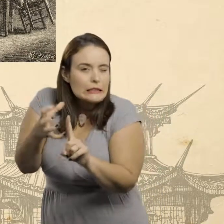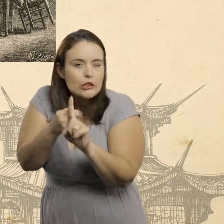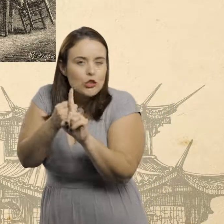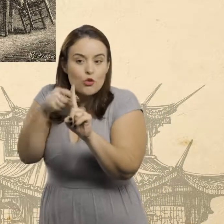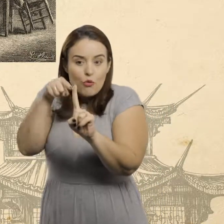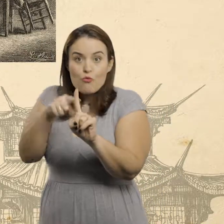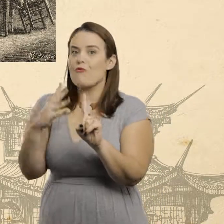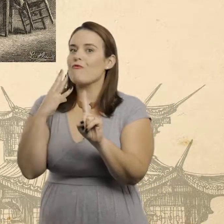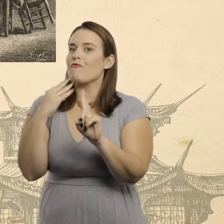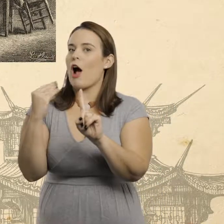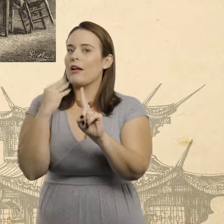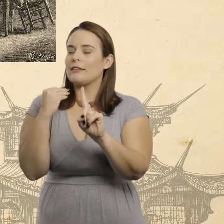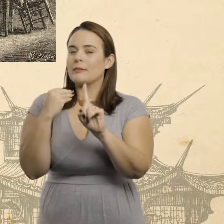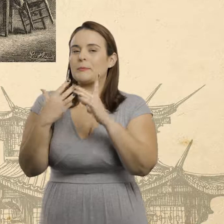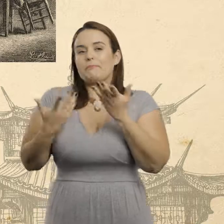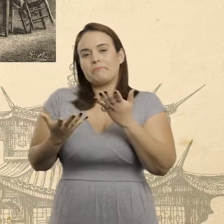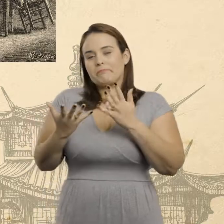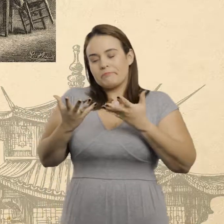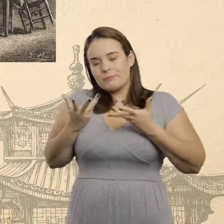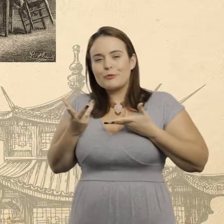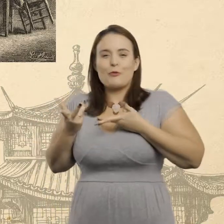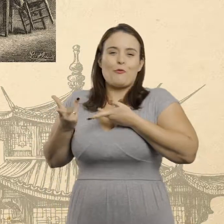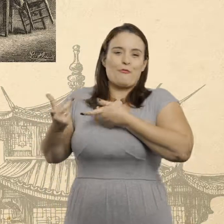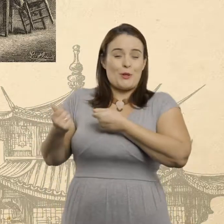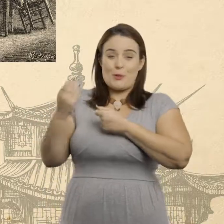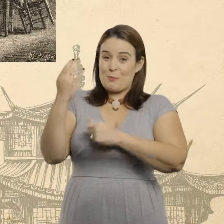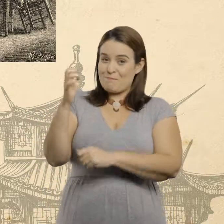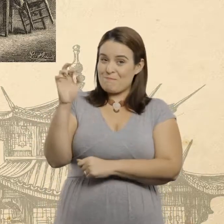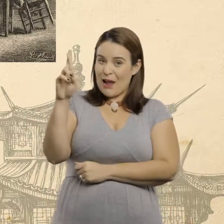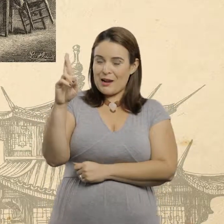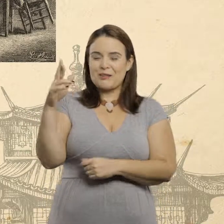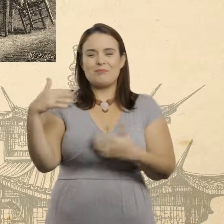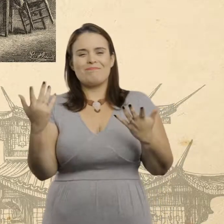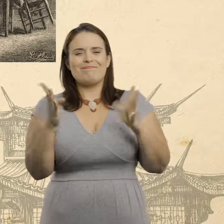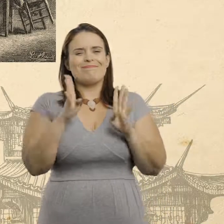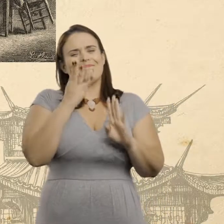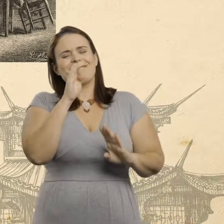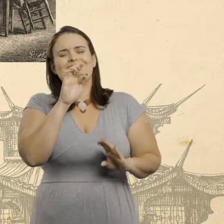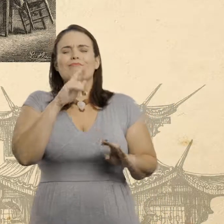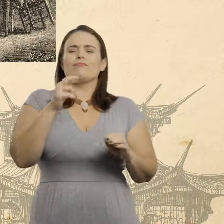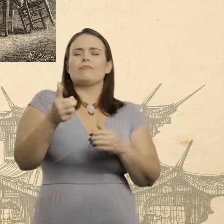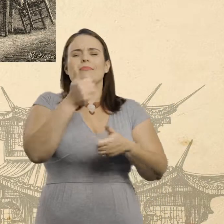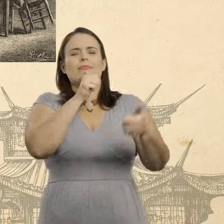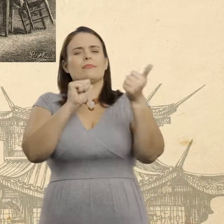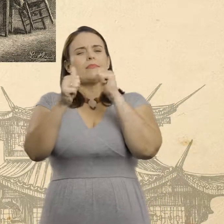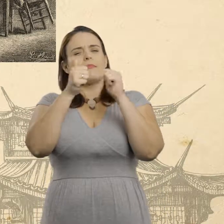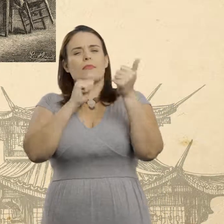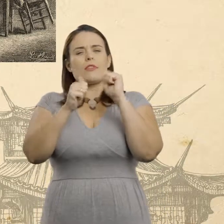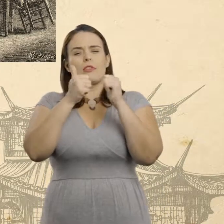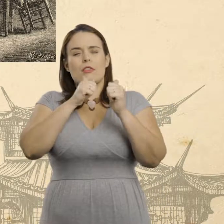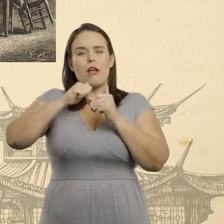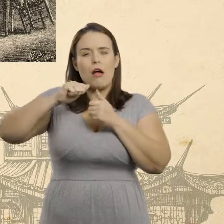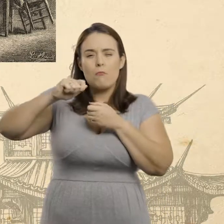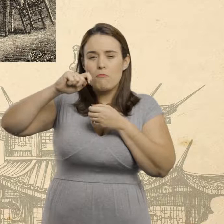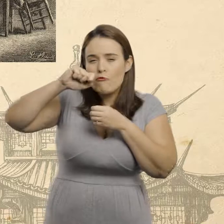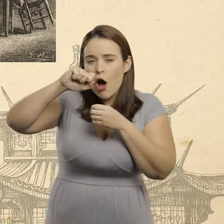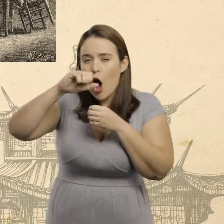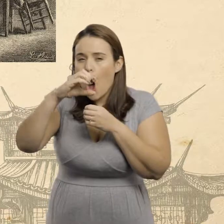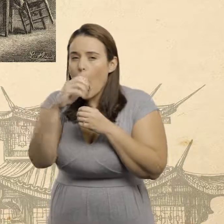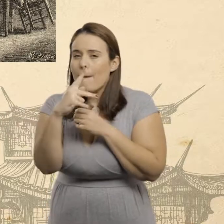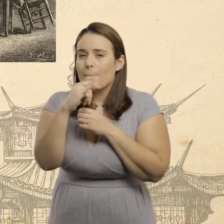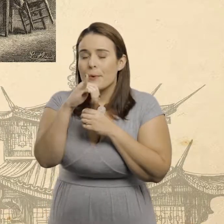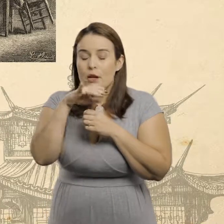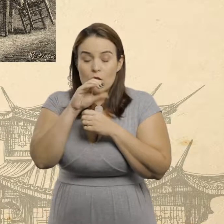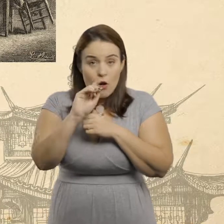detetive Fix convidou Passepartout para ir a um bar com ele. No bar, as pessoas bebiam bebidas alcoólicas e fumavam